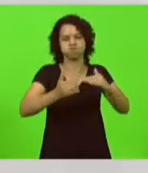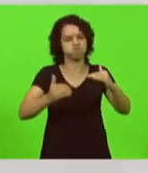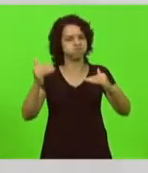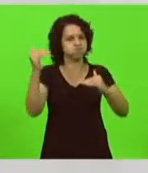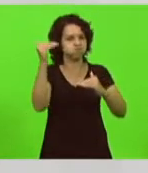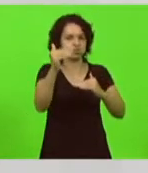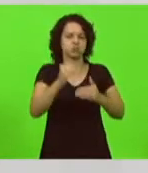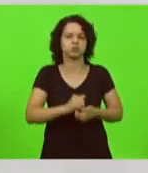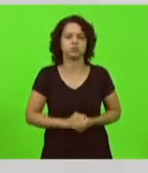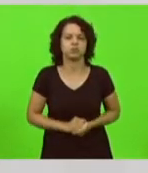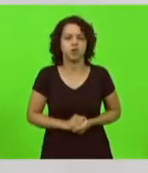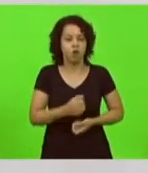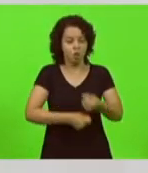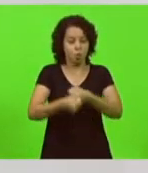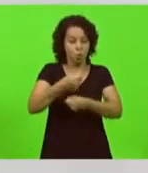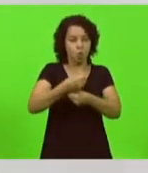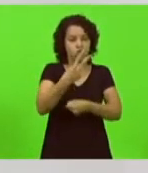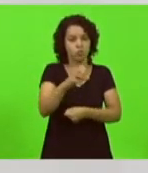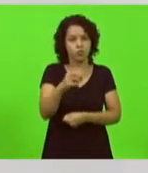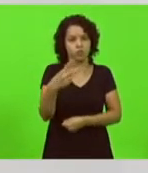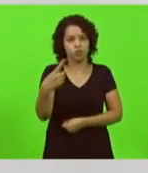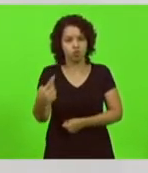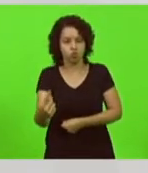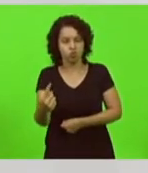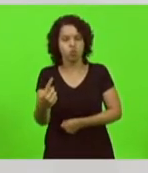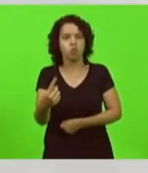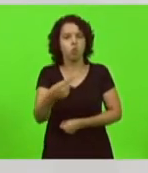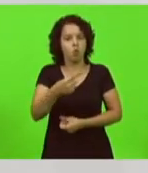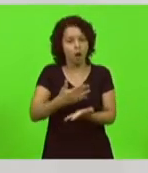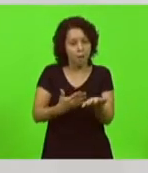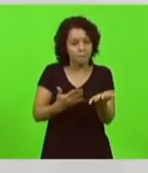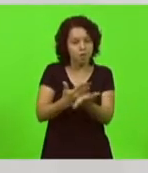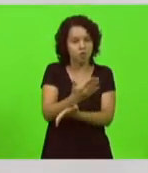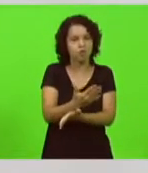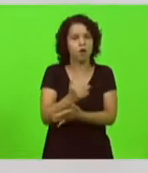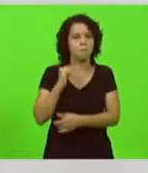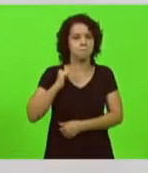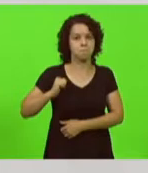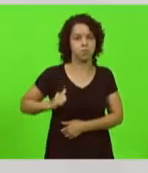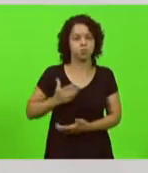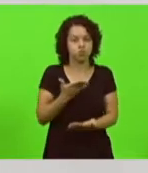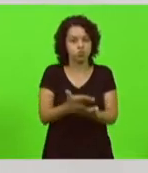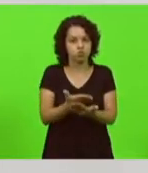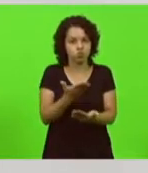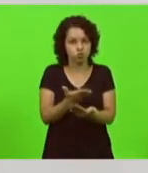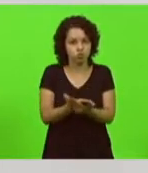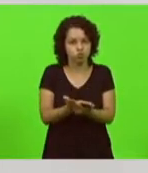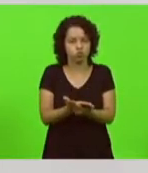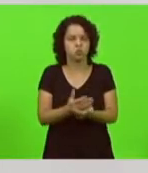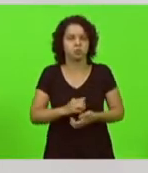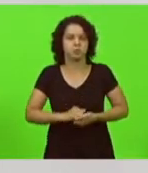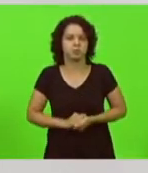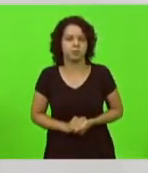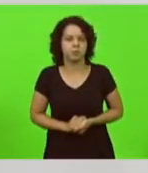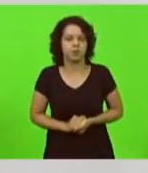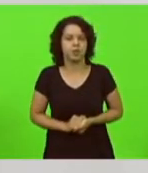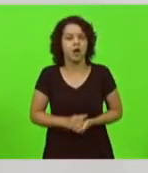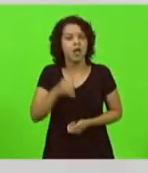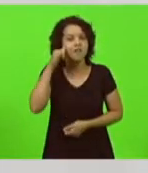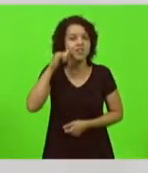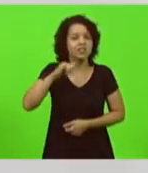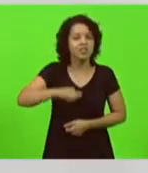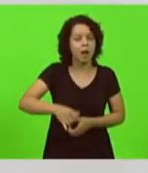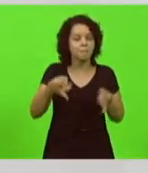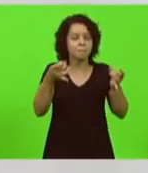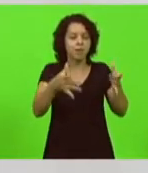2021 ainda foi um ano em que aprovamos o Bolsa Estudante, com vistas a combater a evasão escolar e a